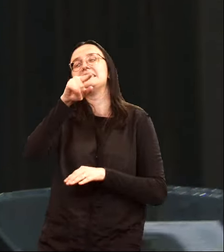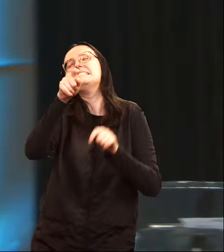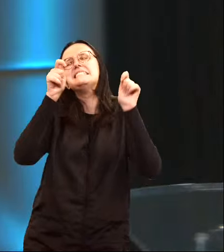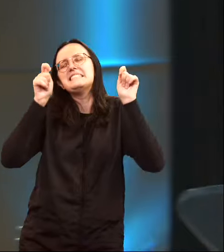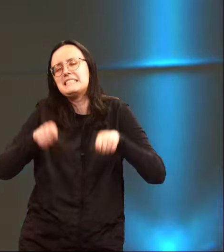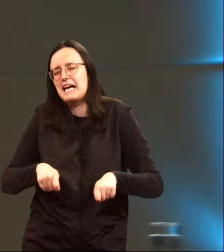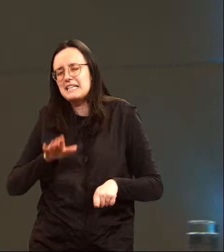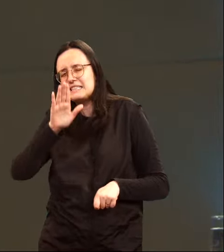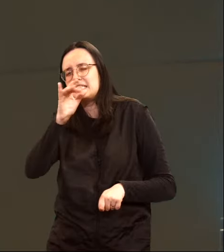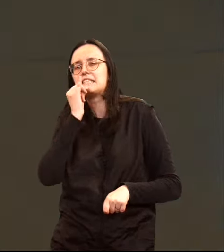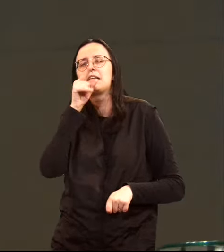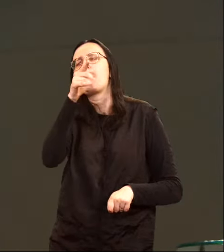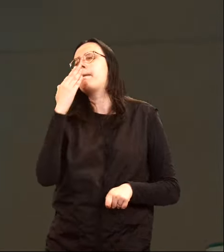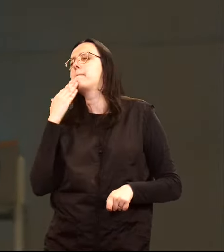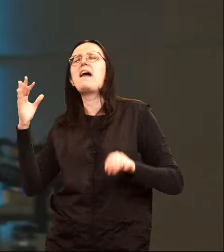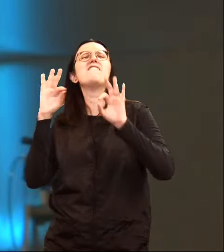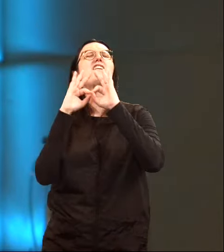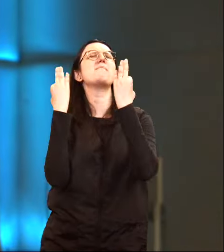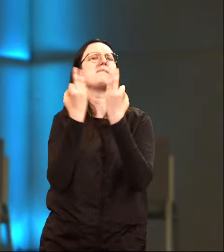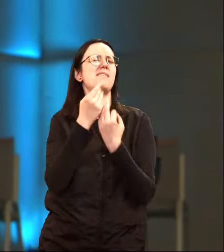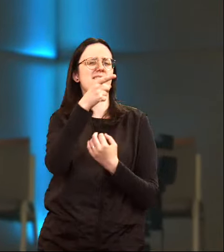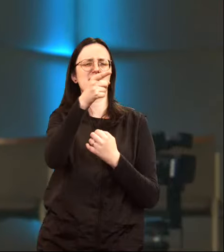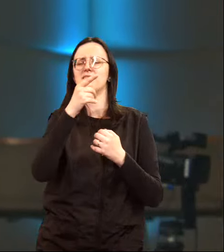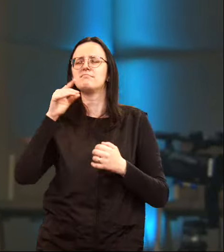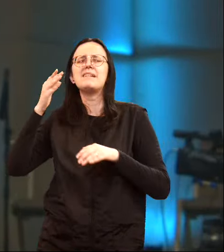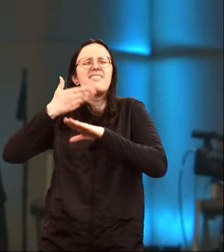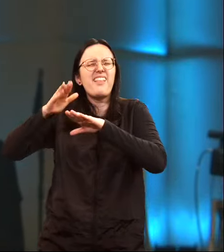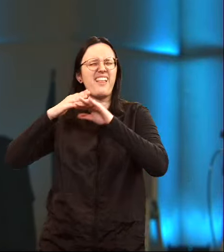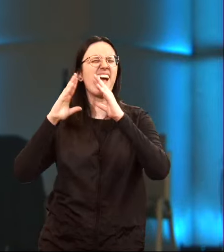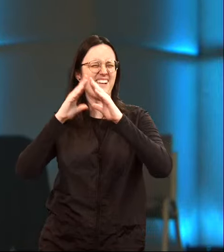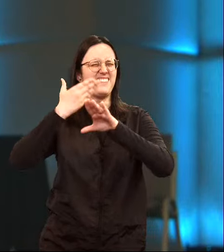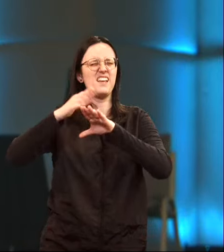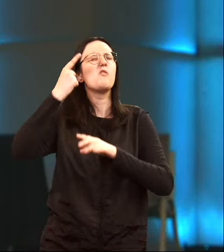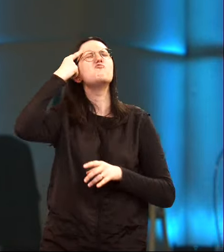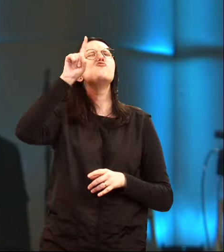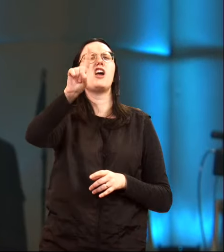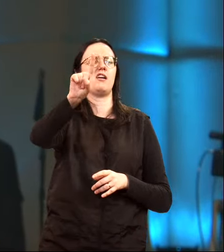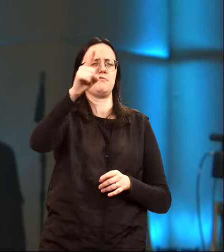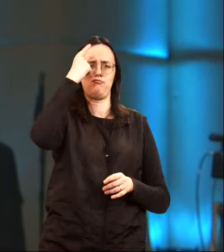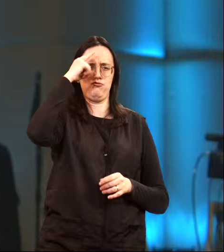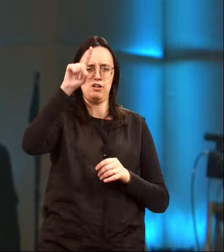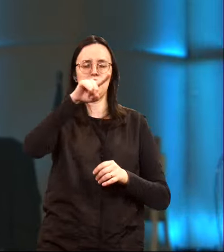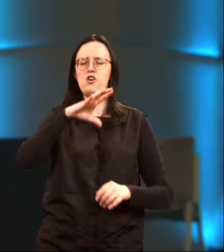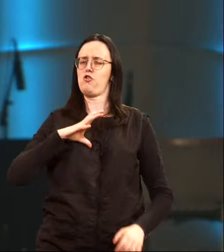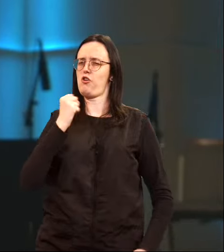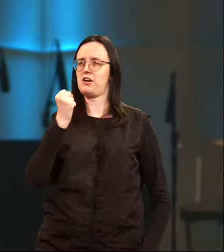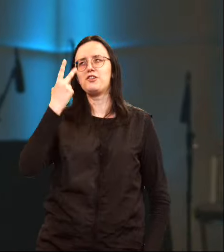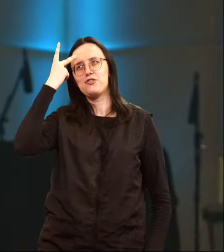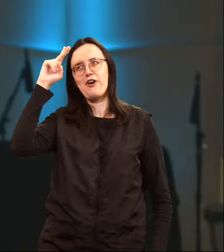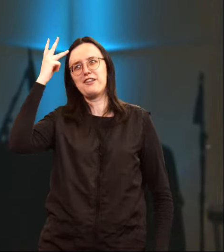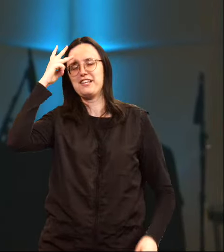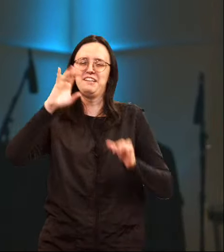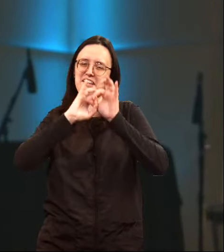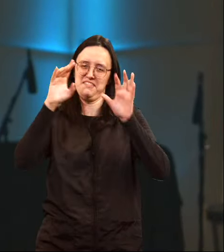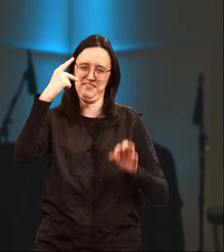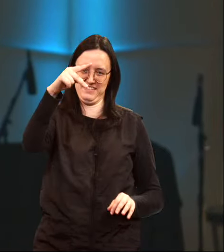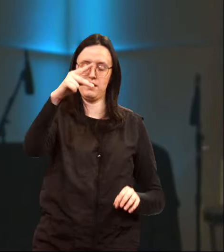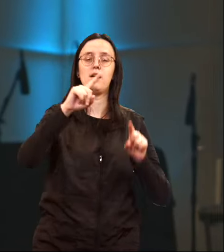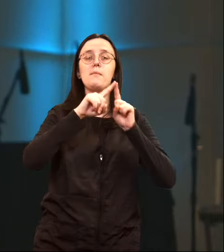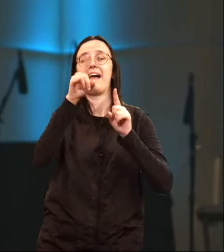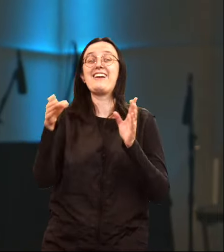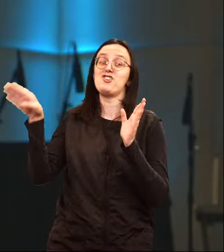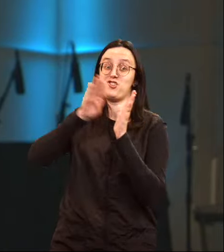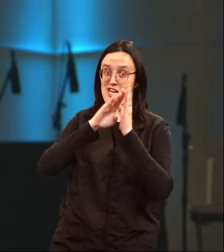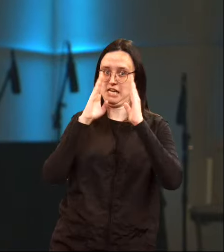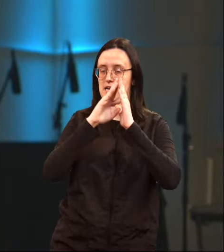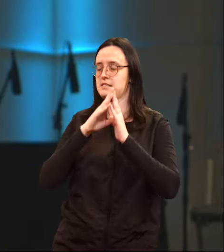pode, pede para os seus familiares. Faz um exercício só, de um dia. Se tiver coragem, 2, 3. E